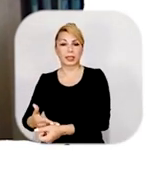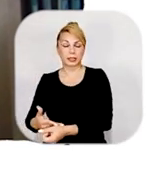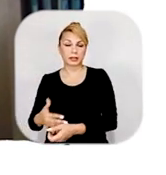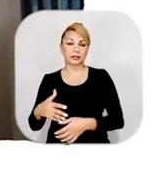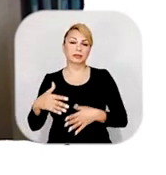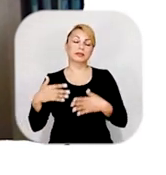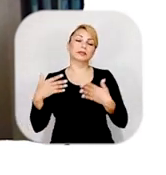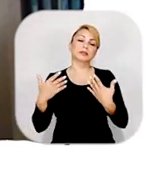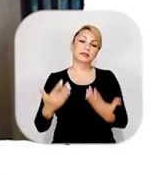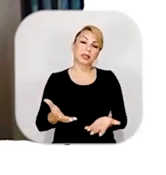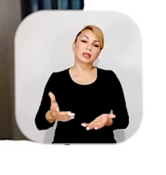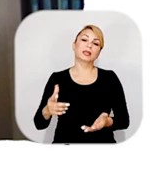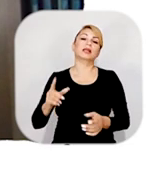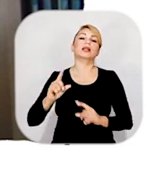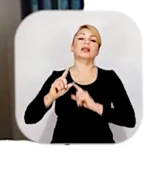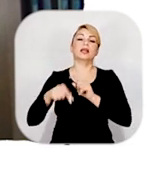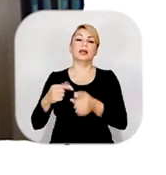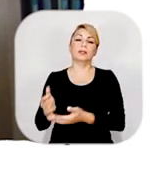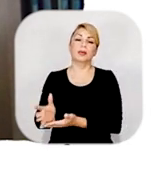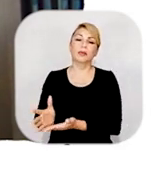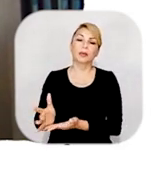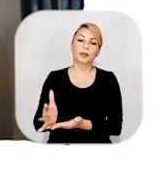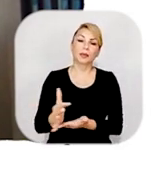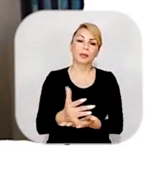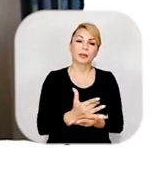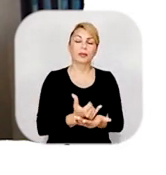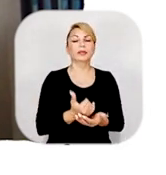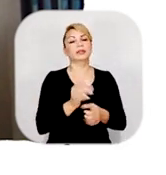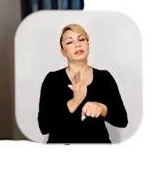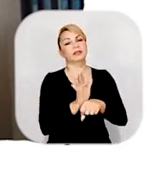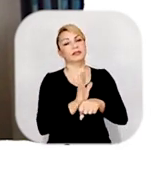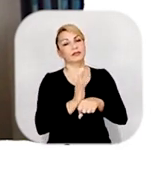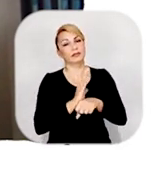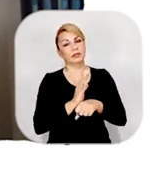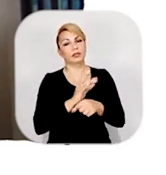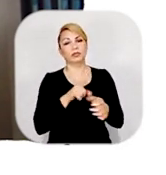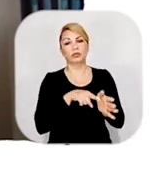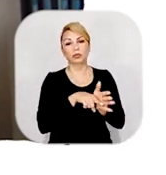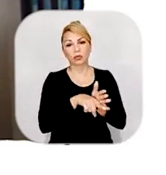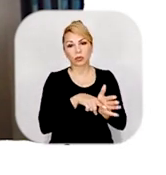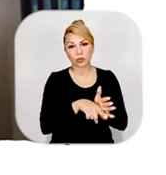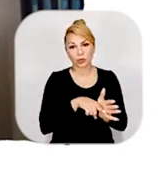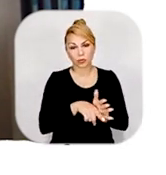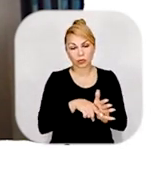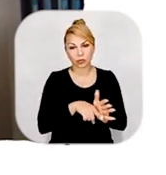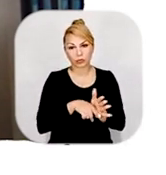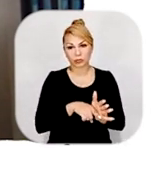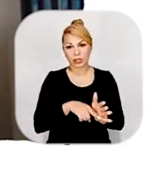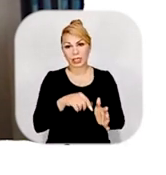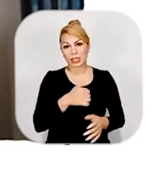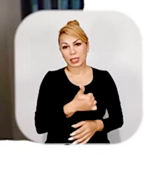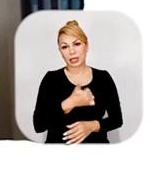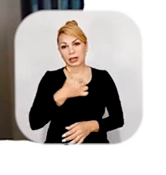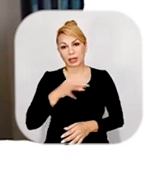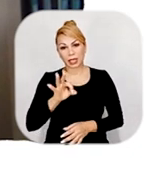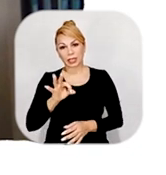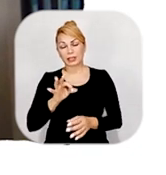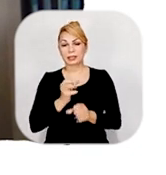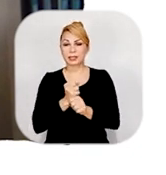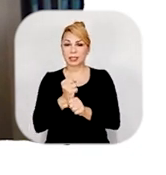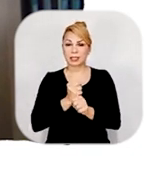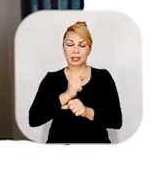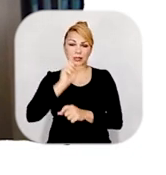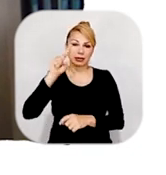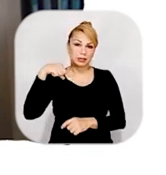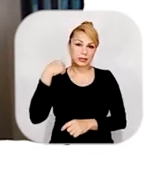desse material, esses vídeos que eu gravei, essa consulta que eu fiz, só 10 anos depois, até eu mesma